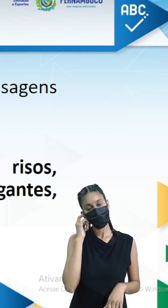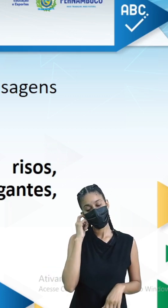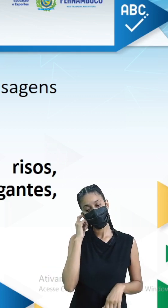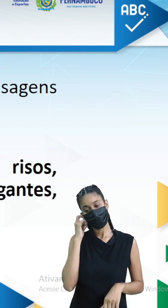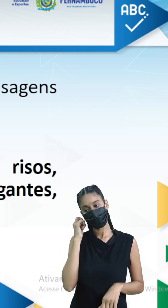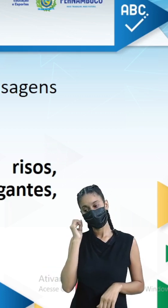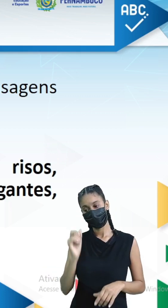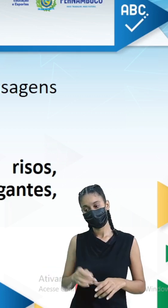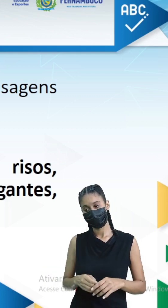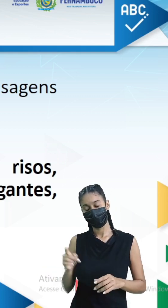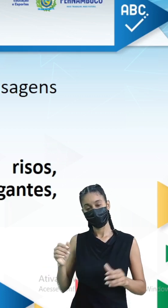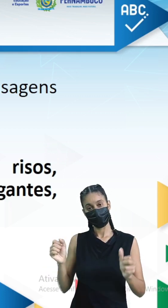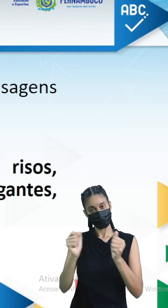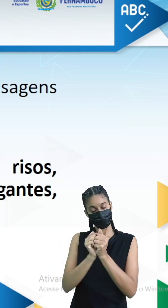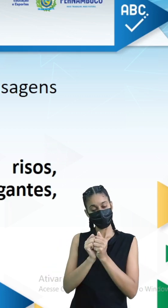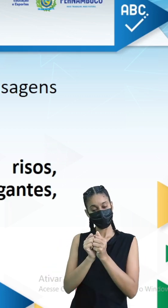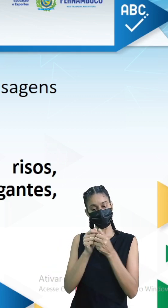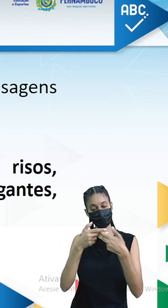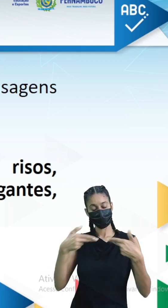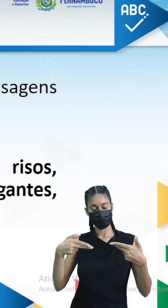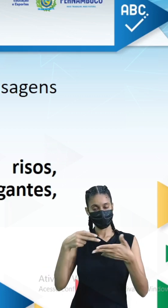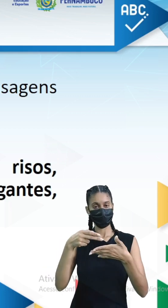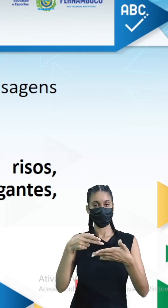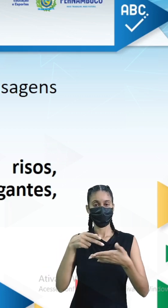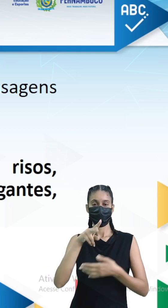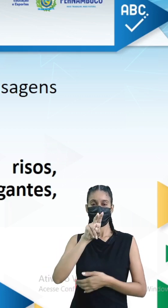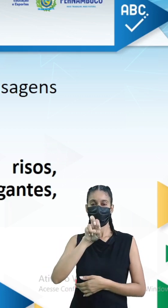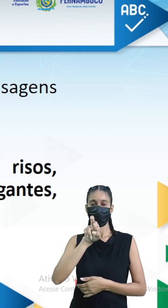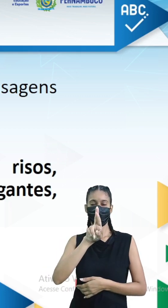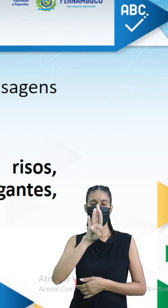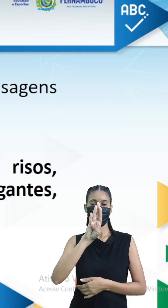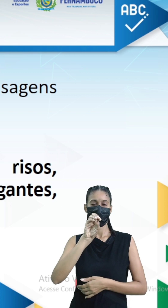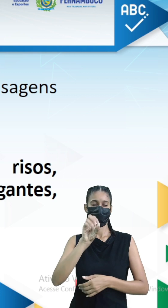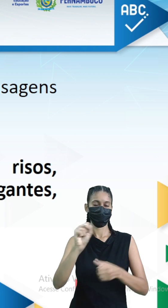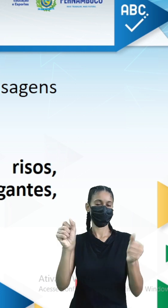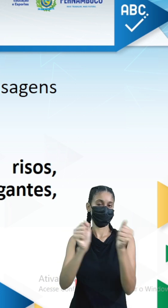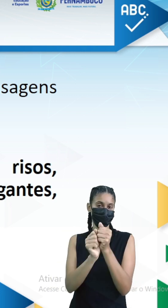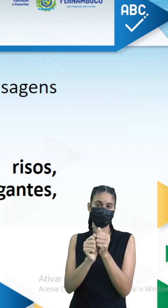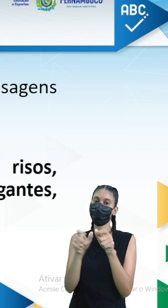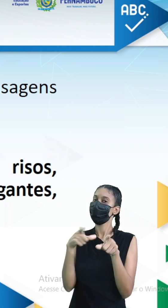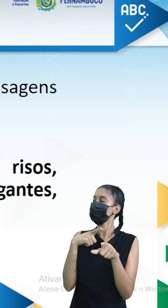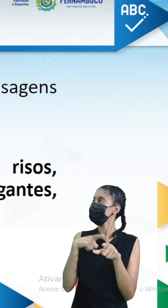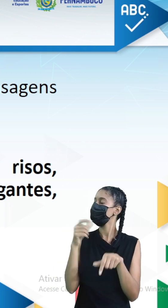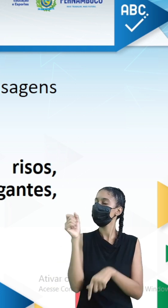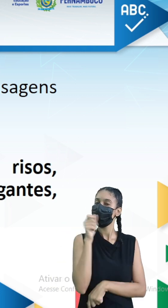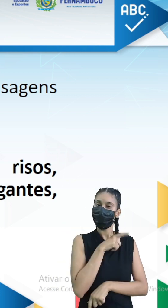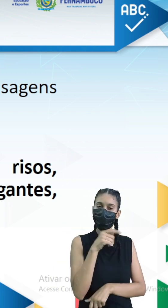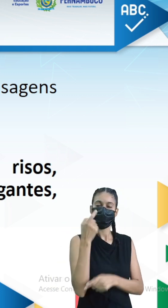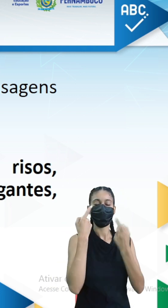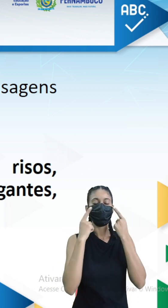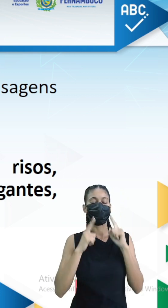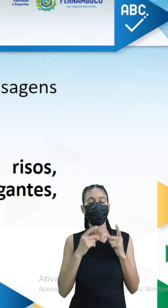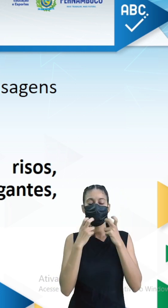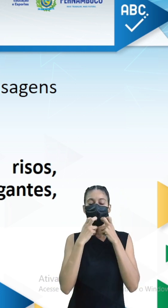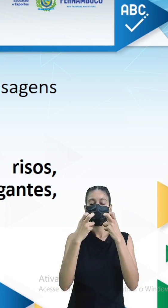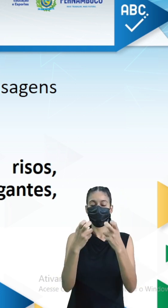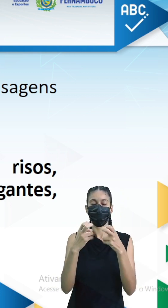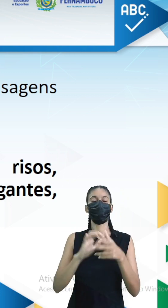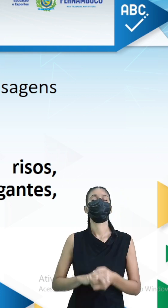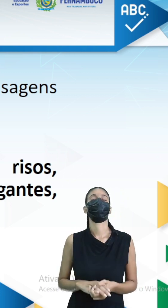de mensagens verbais. Entre os sinais paralinguísticos estão, como eu falei, risos, choros,